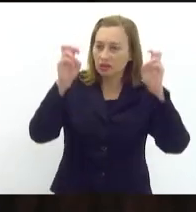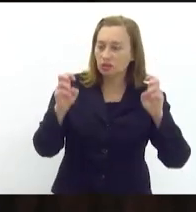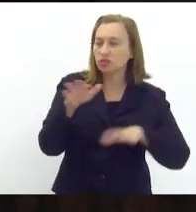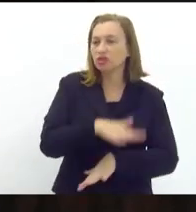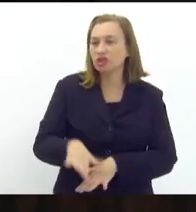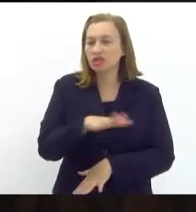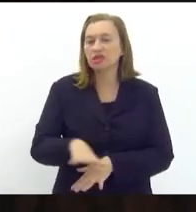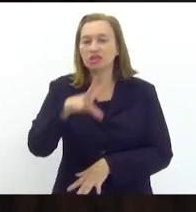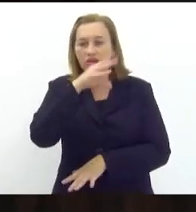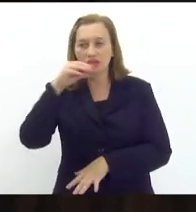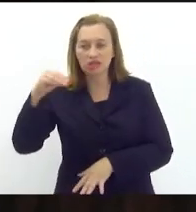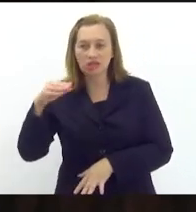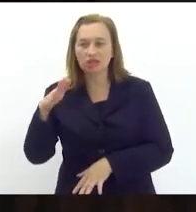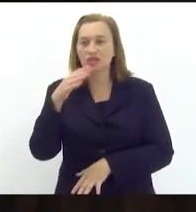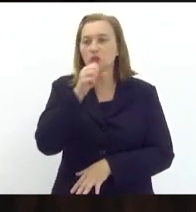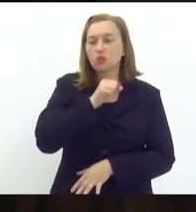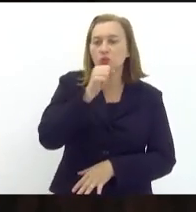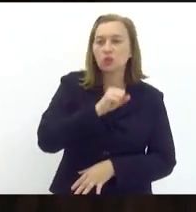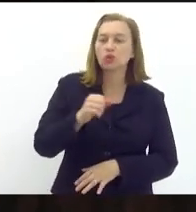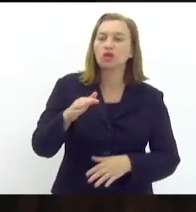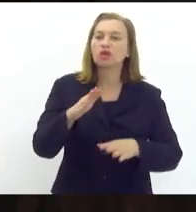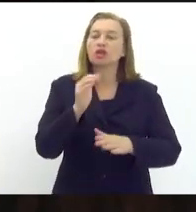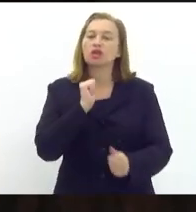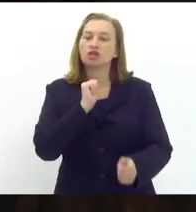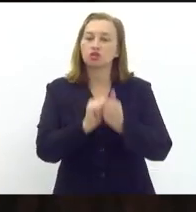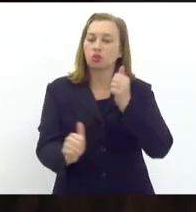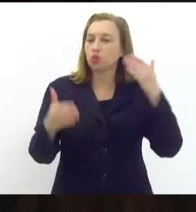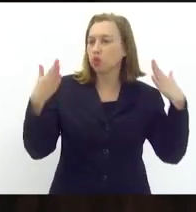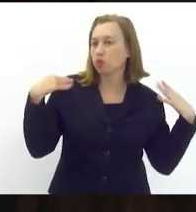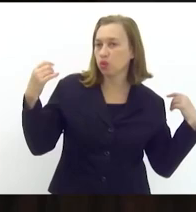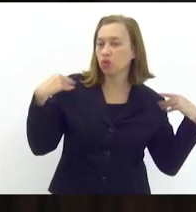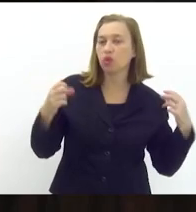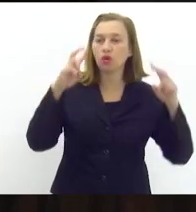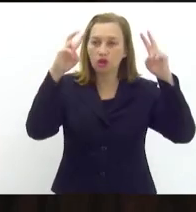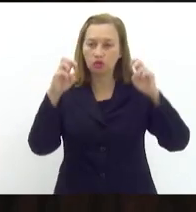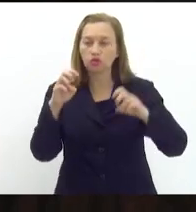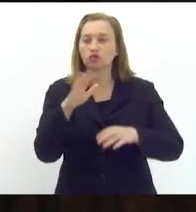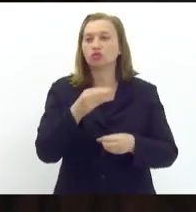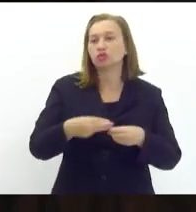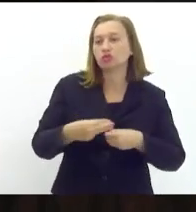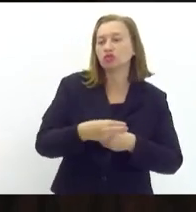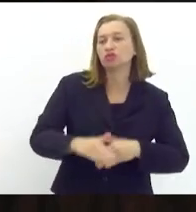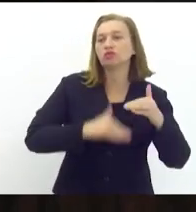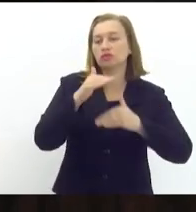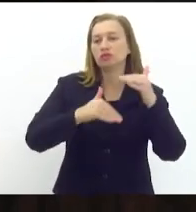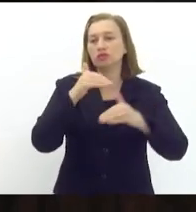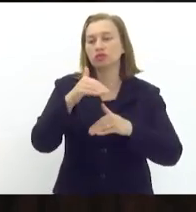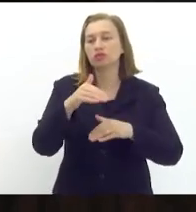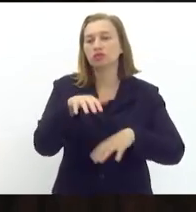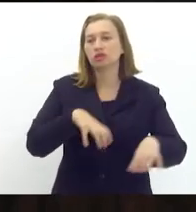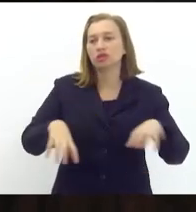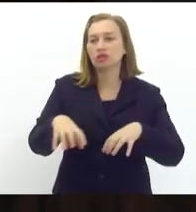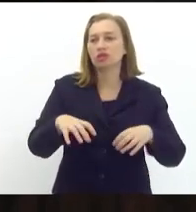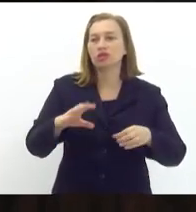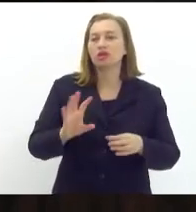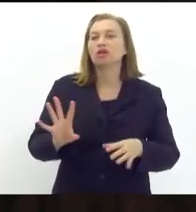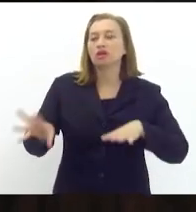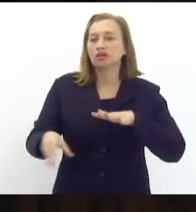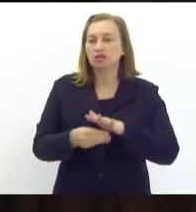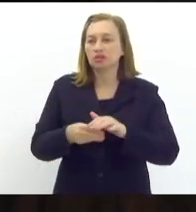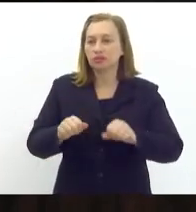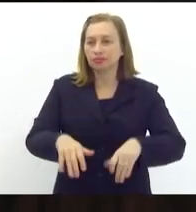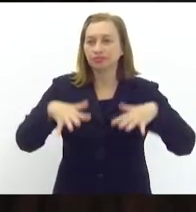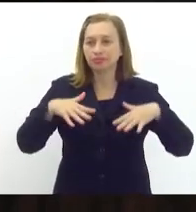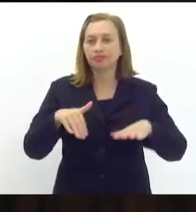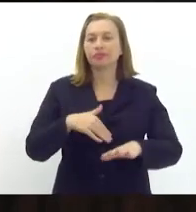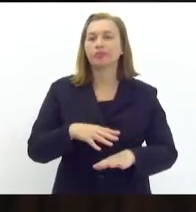adolescente idoso esporte lazer de assuntos municipais e desenvolvimento Regional as emendas de plenário para mentir